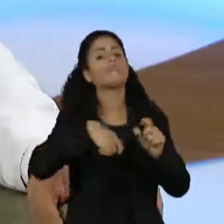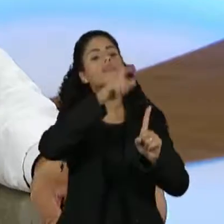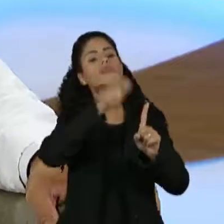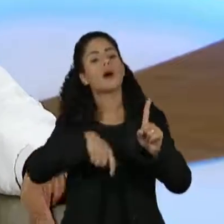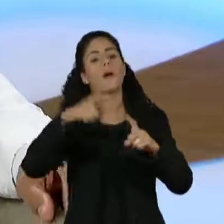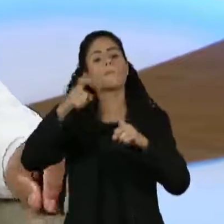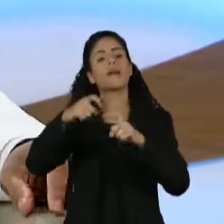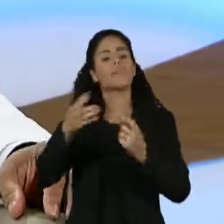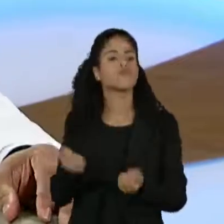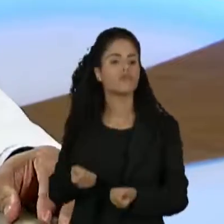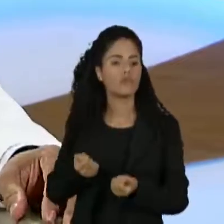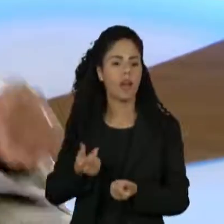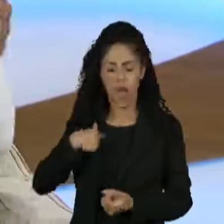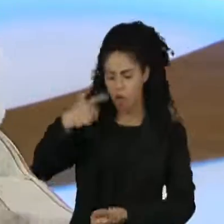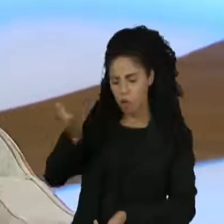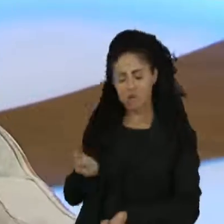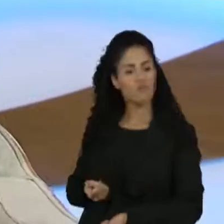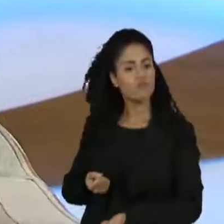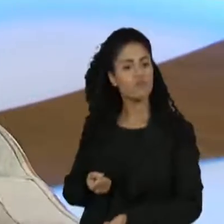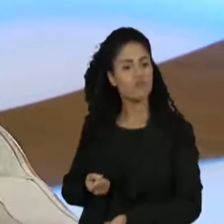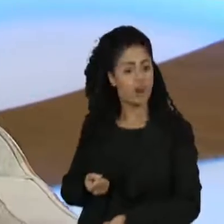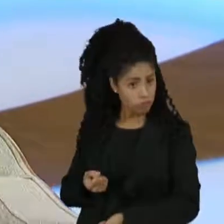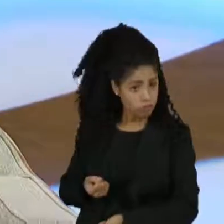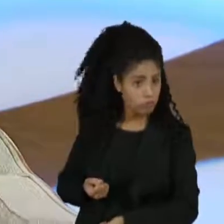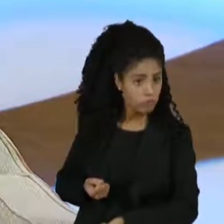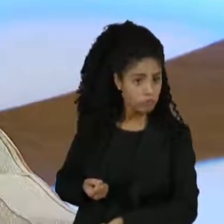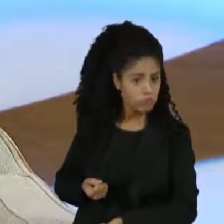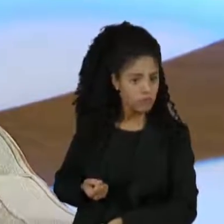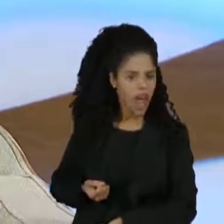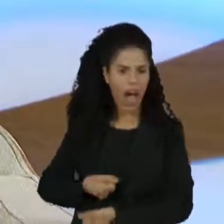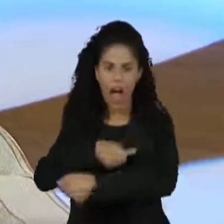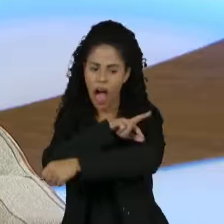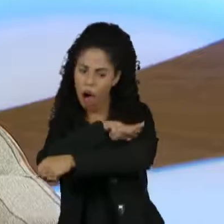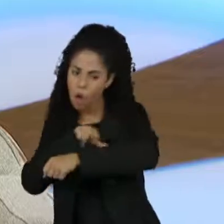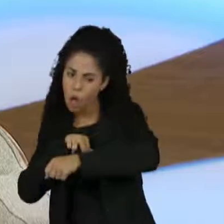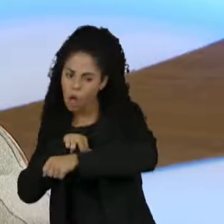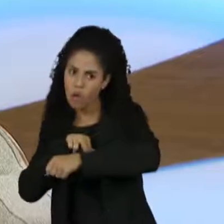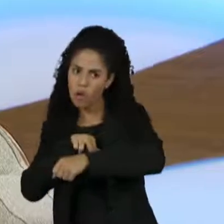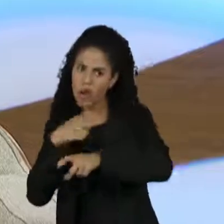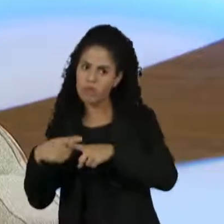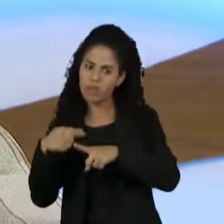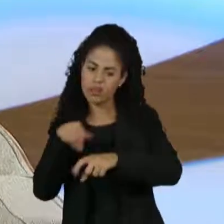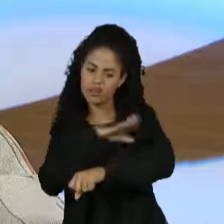médico, Ailton Graça, que não determine, né, que aquele personagem seja escolhido